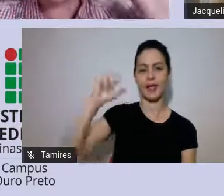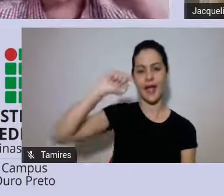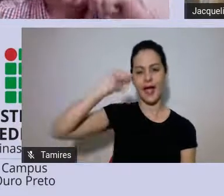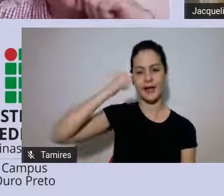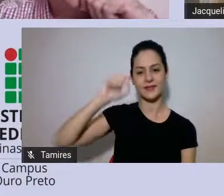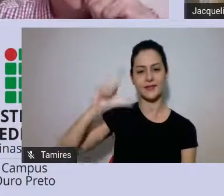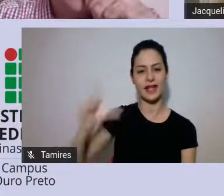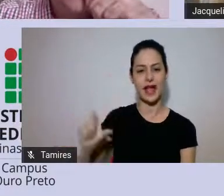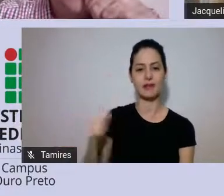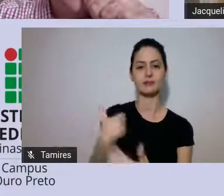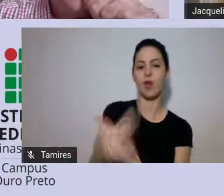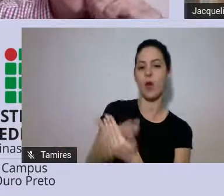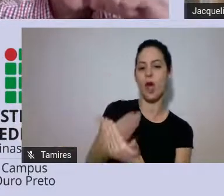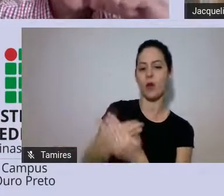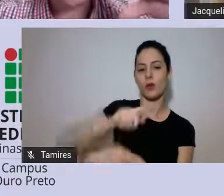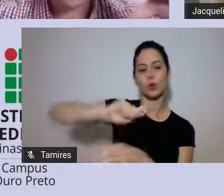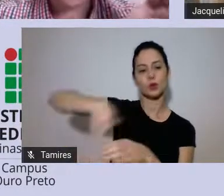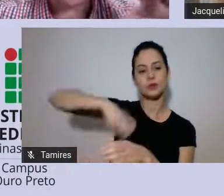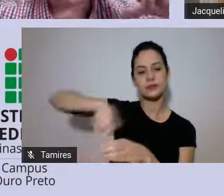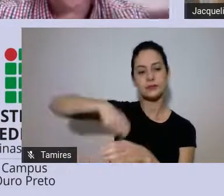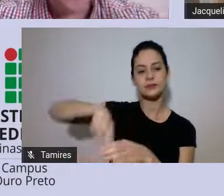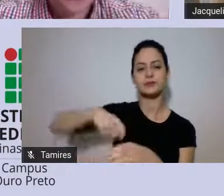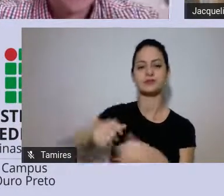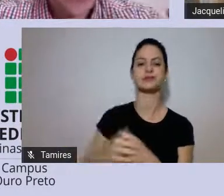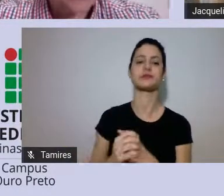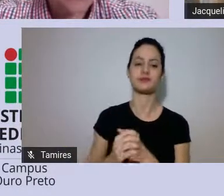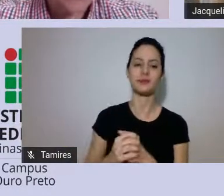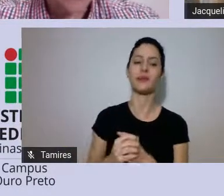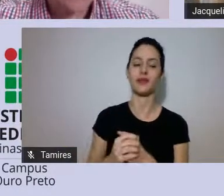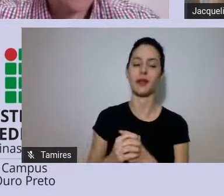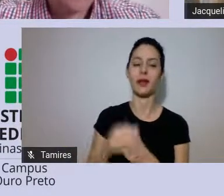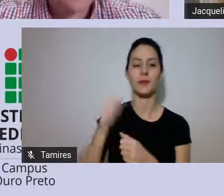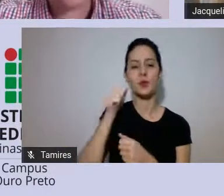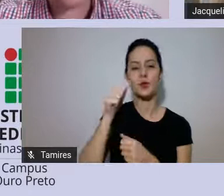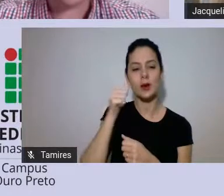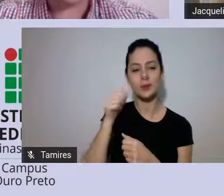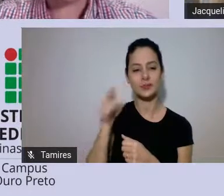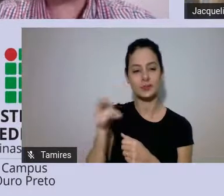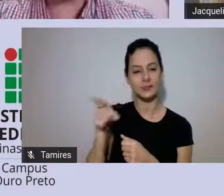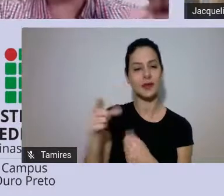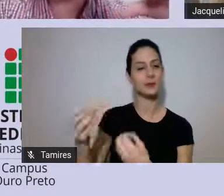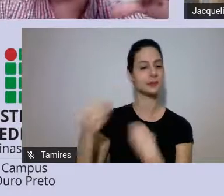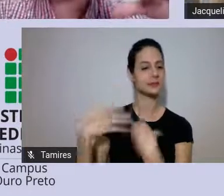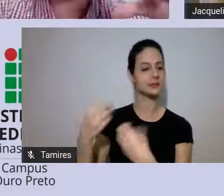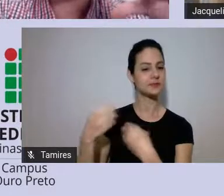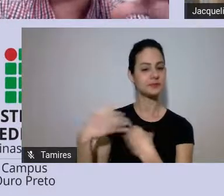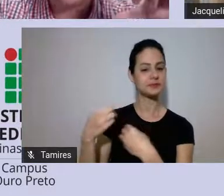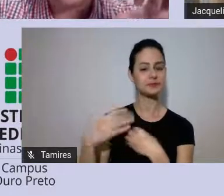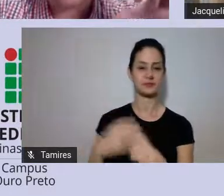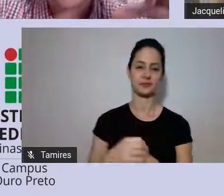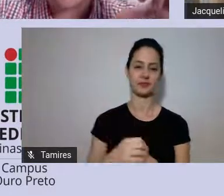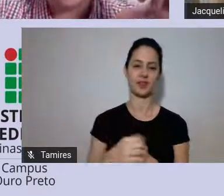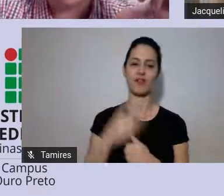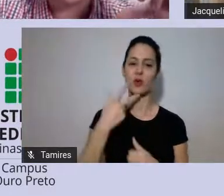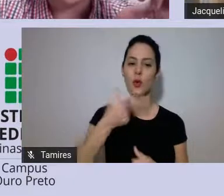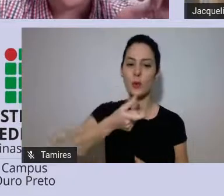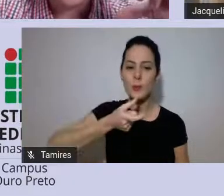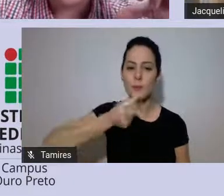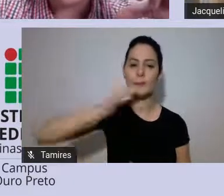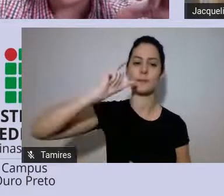umas aulas lá de cozinha e a pessoa, a moça que me deu essa aula, ela falou que ela bebia